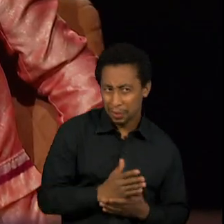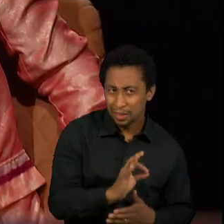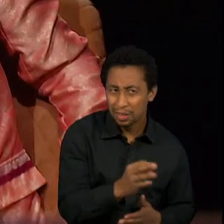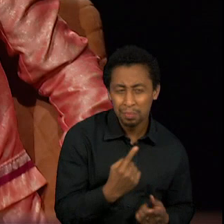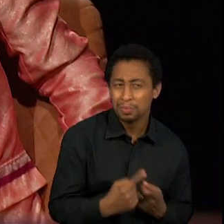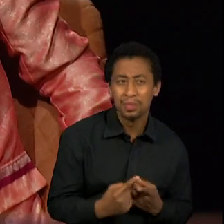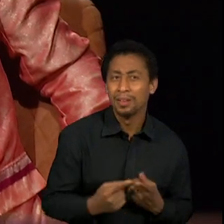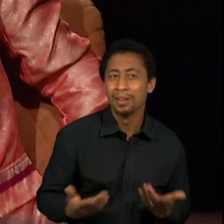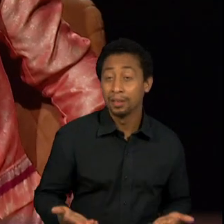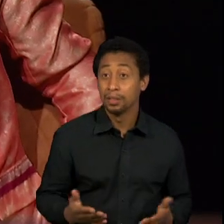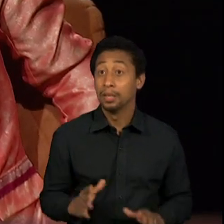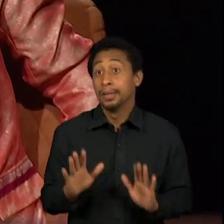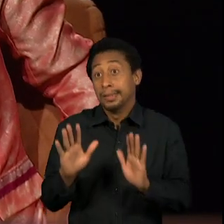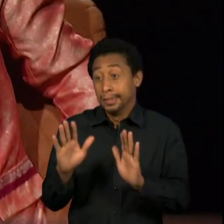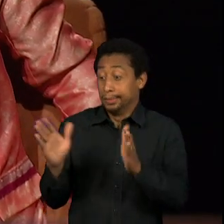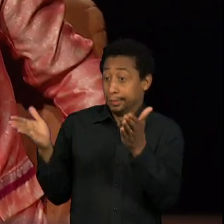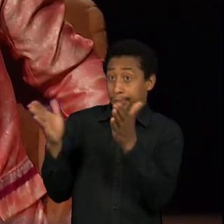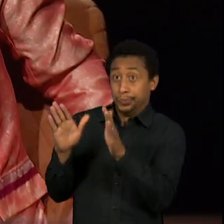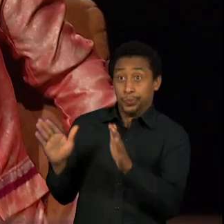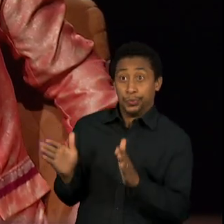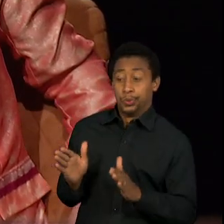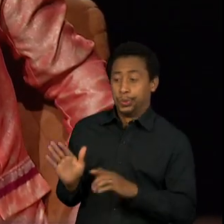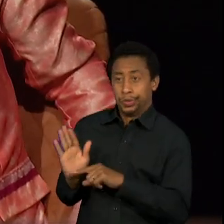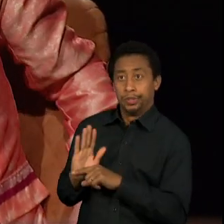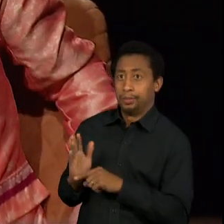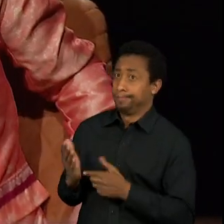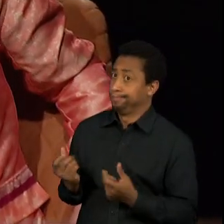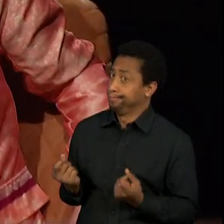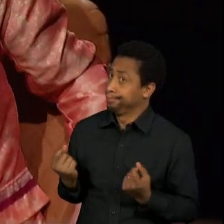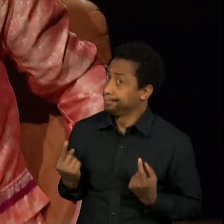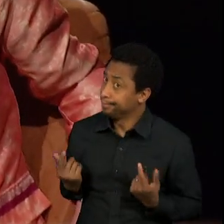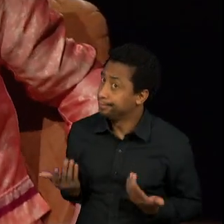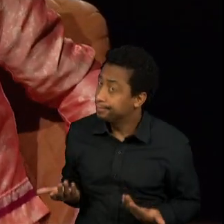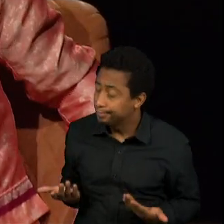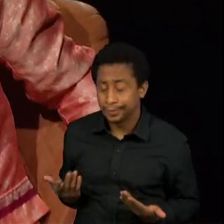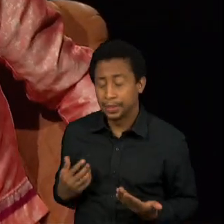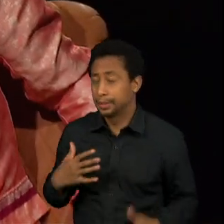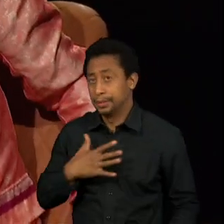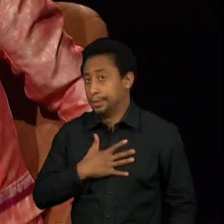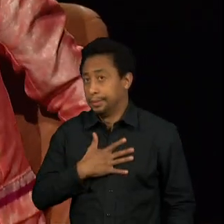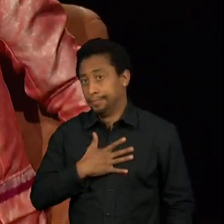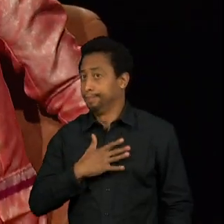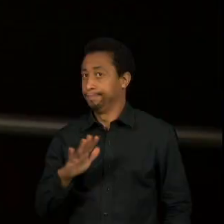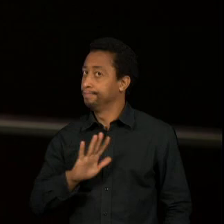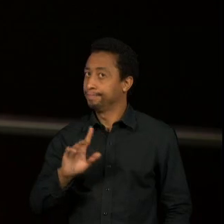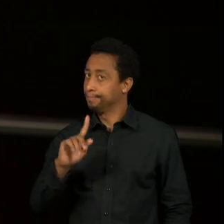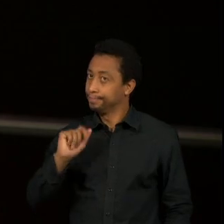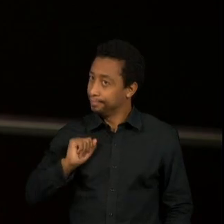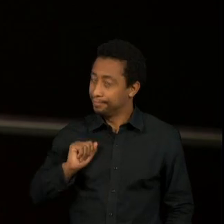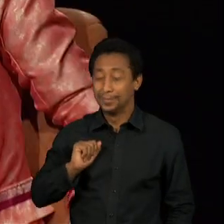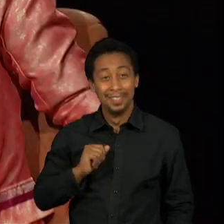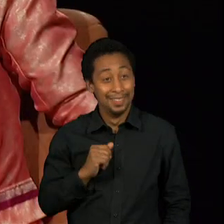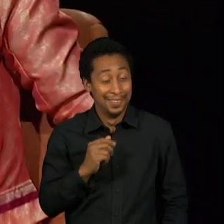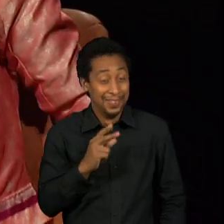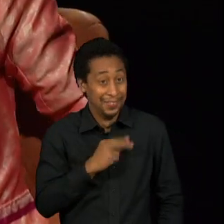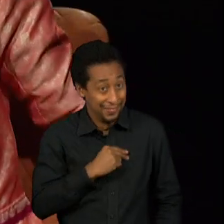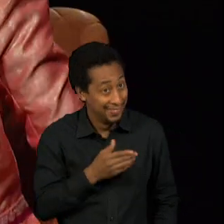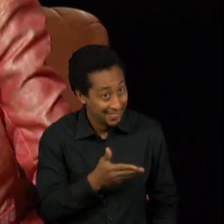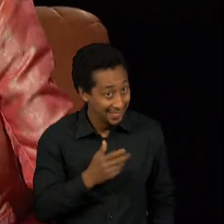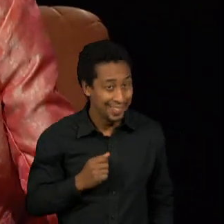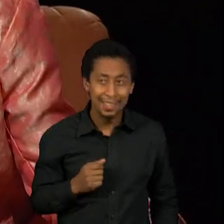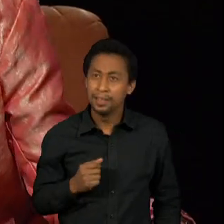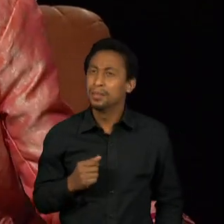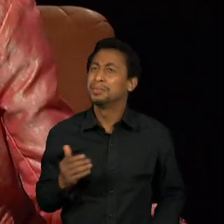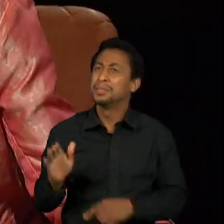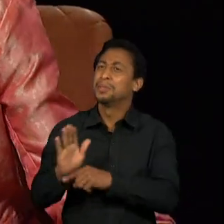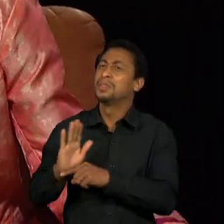tem a musa do cinema marginal e do cinema novo. Do cinema marginal, então, um absurdo, mas tudo bem. O cinema